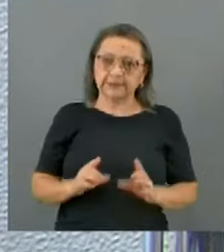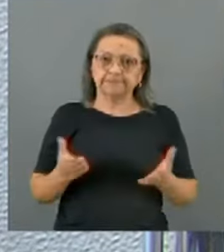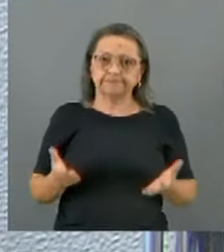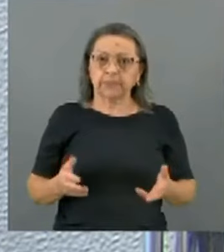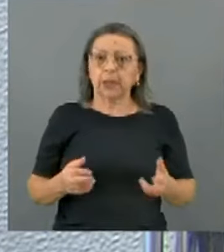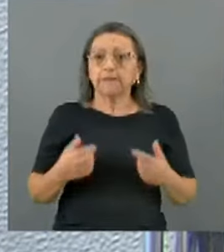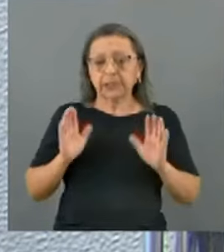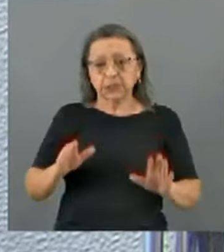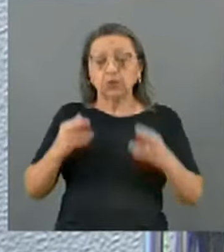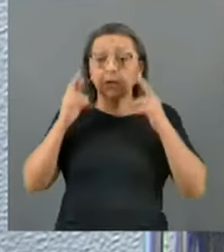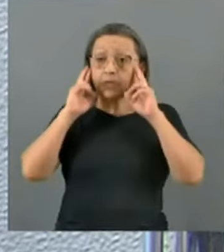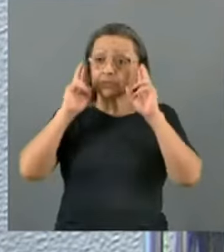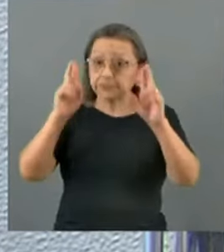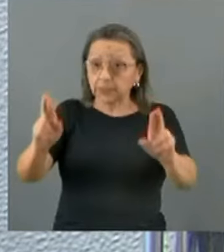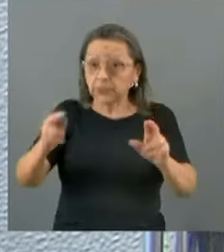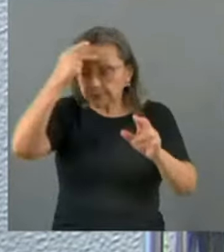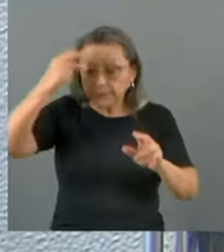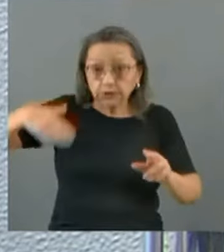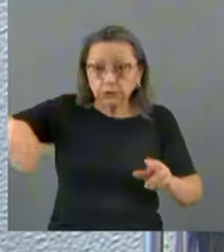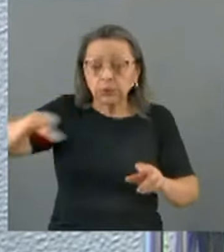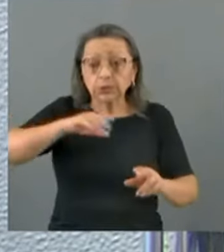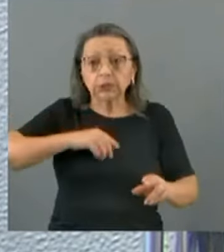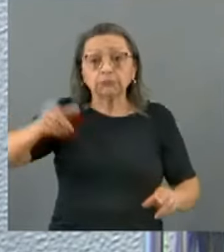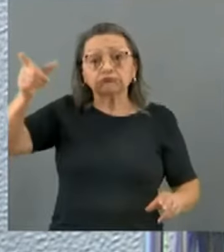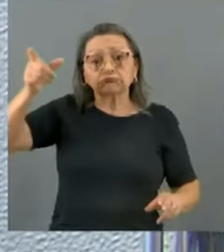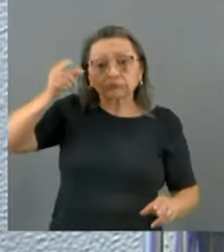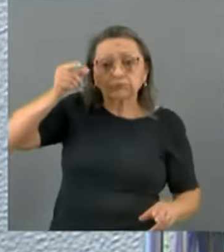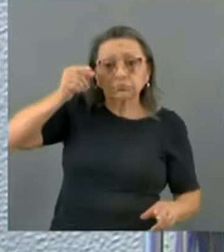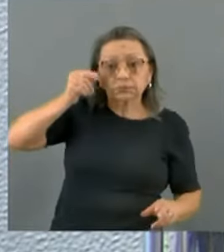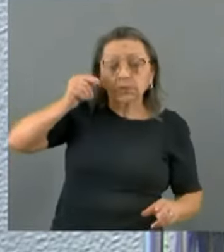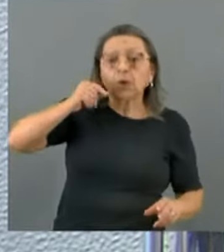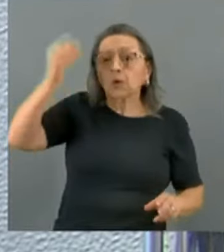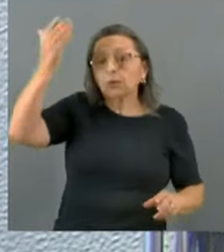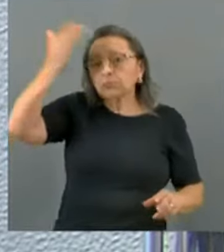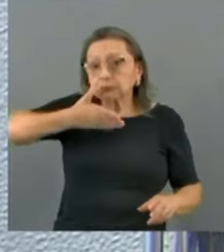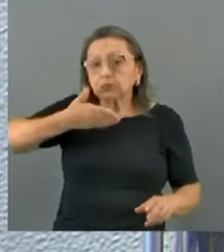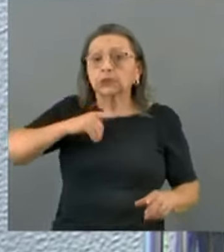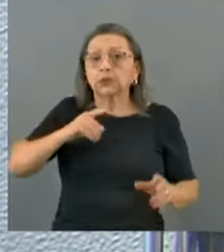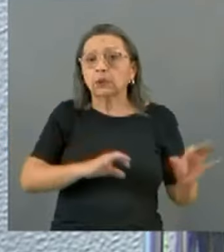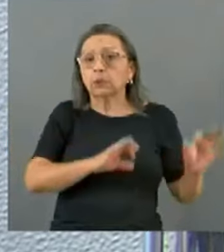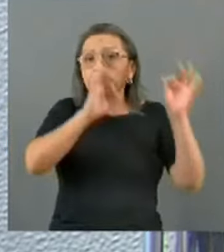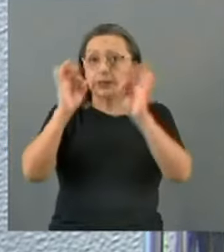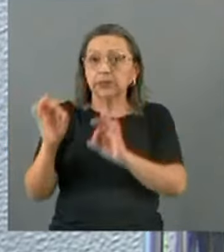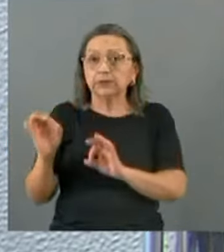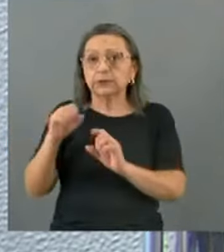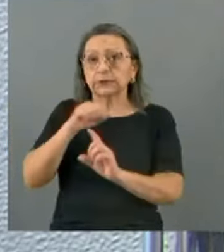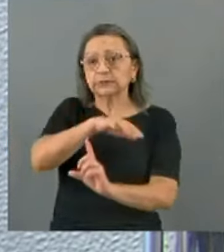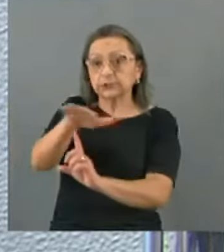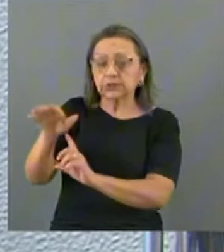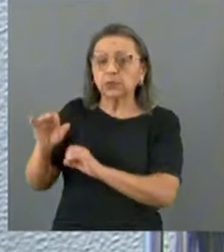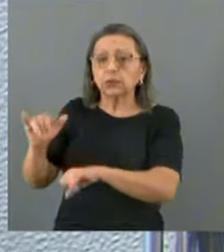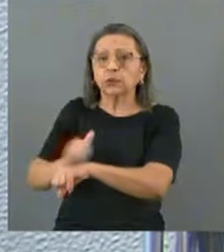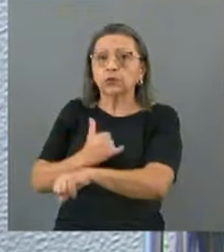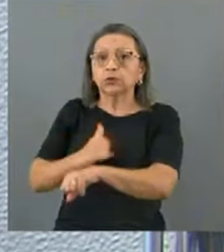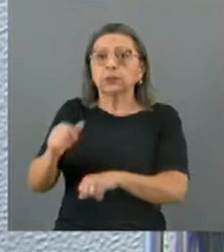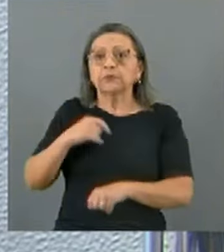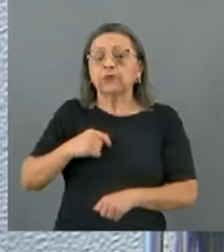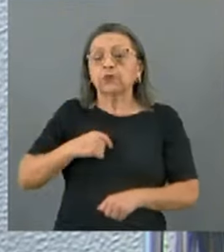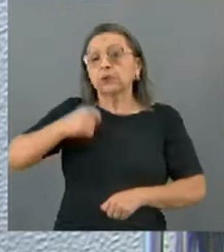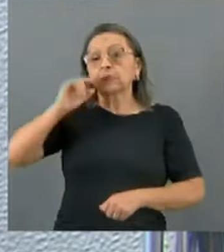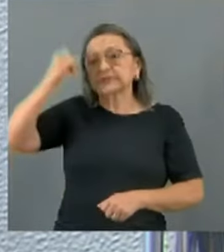às pessoas com baixa visão, monoculares ou com deficiência visual, que estão acompanhando a transmissão pelo YouTube, eu vou fazer